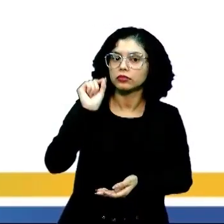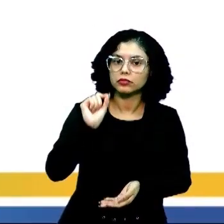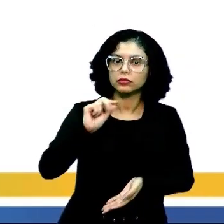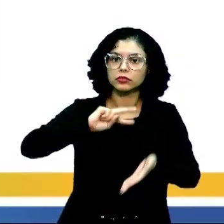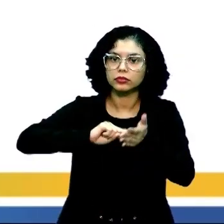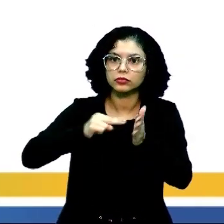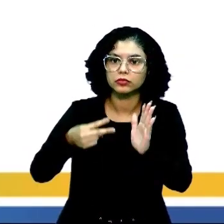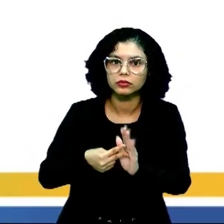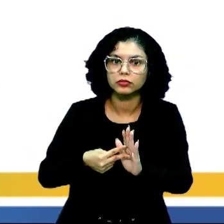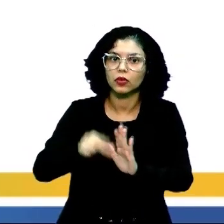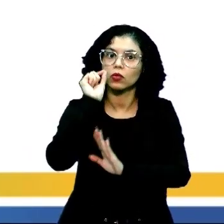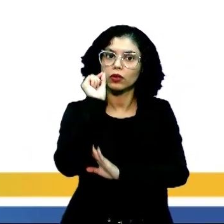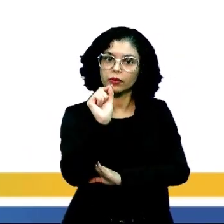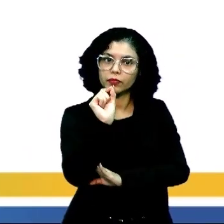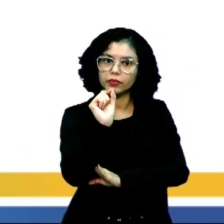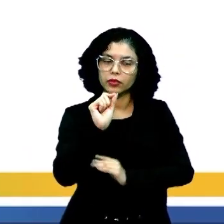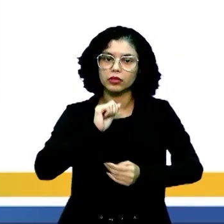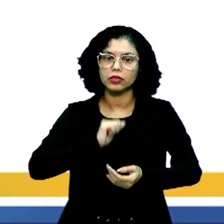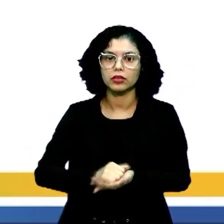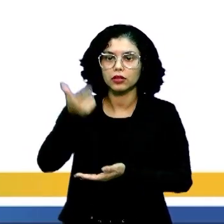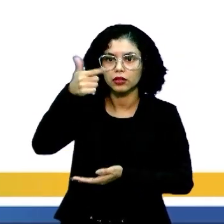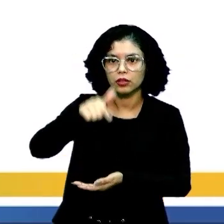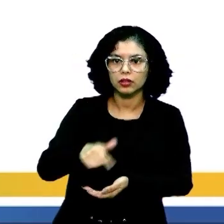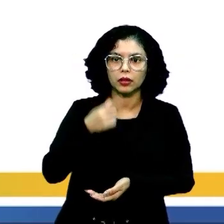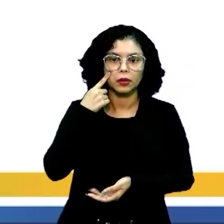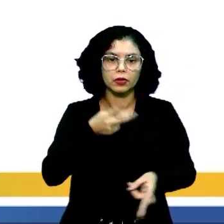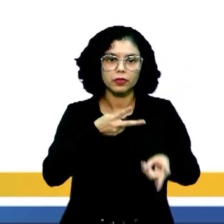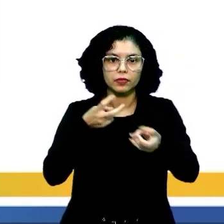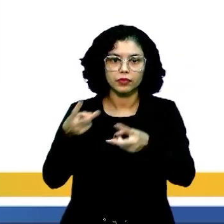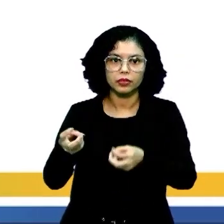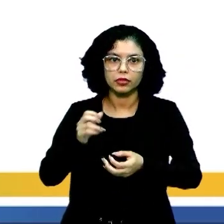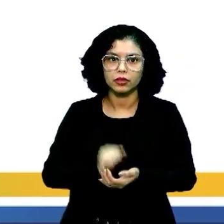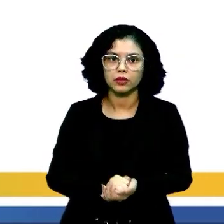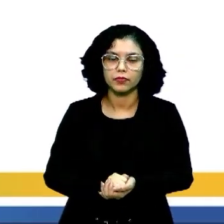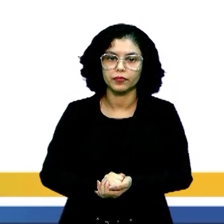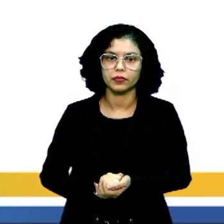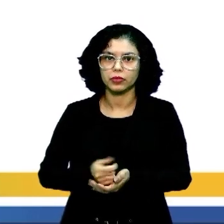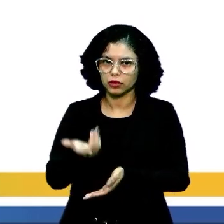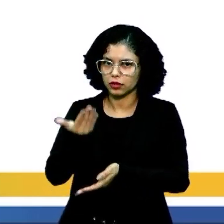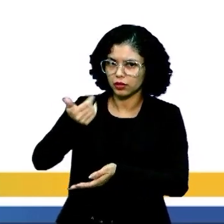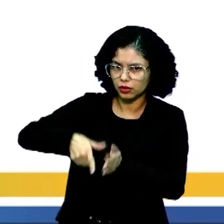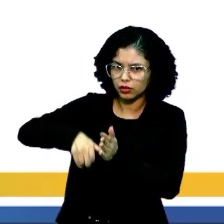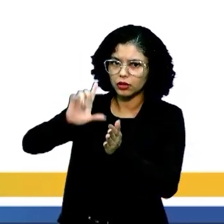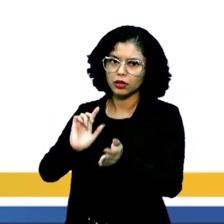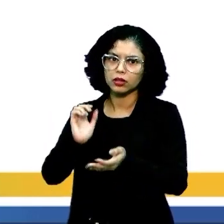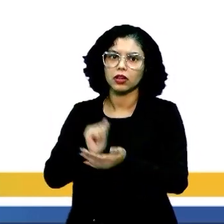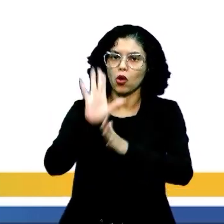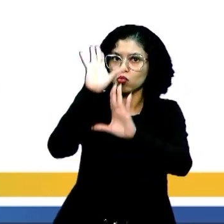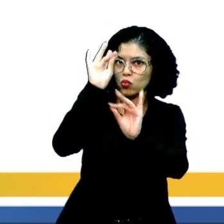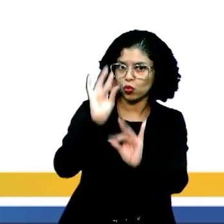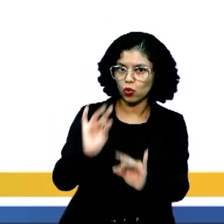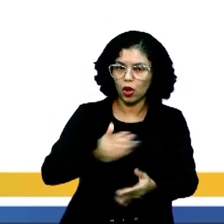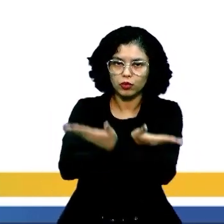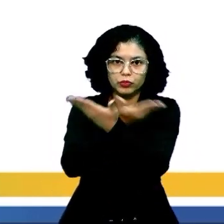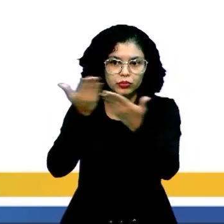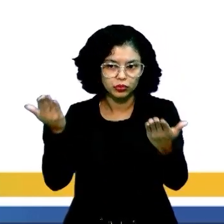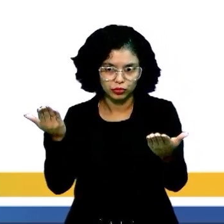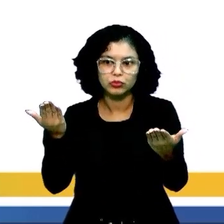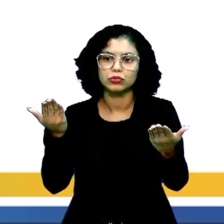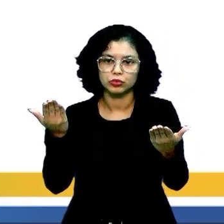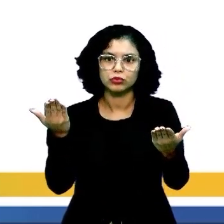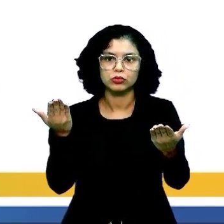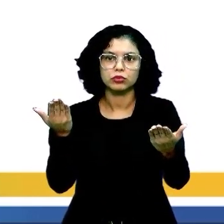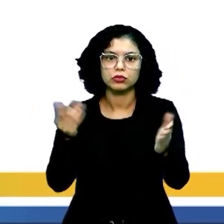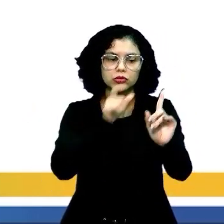significa relativismo cultural, né? Vamos aí novamente observar. Agora há pouco eu ponderei a todos vocês